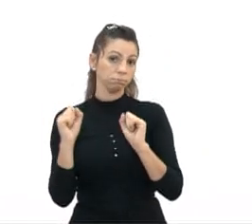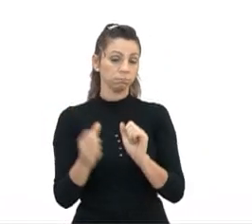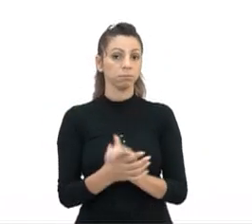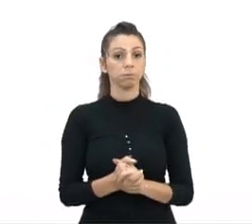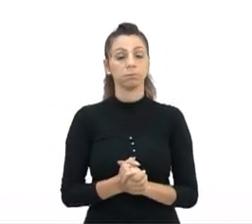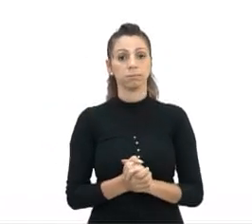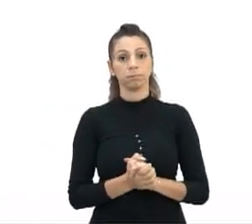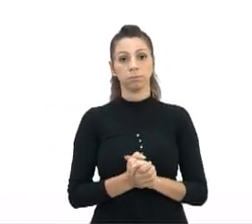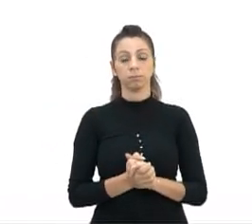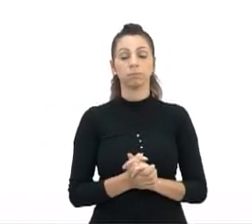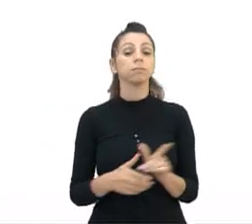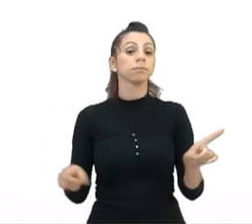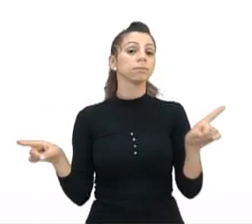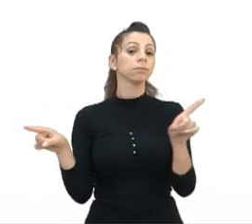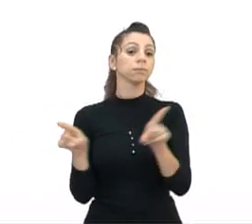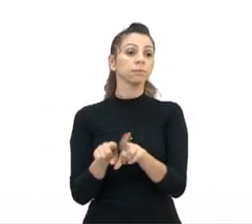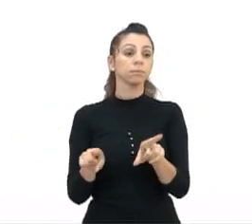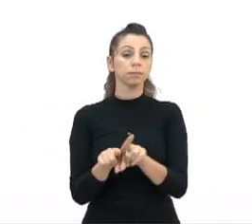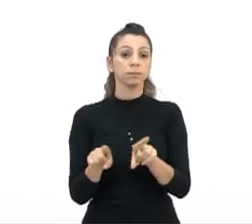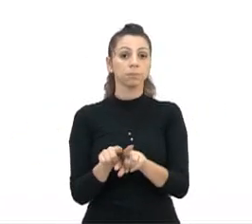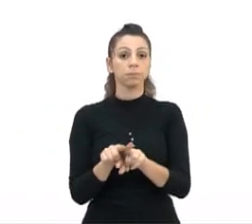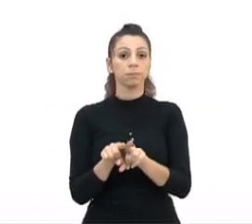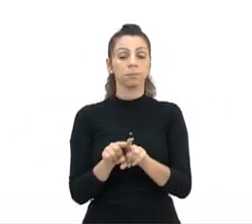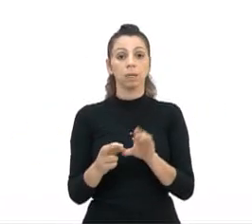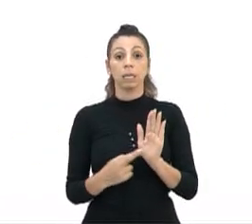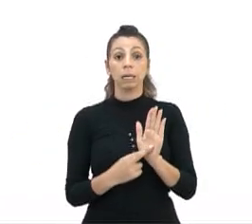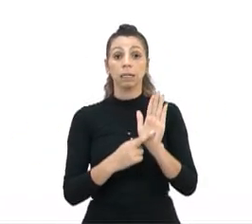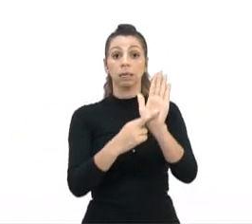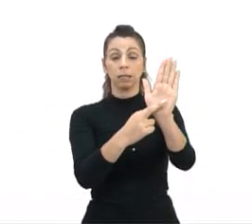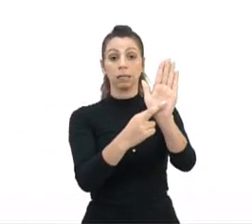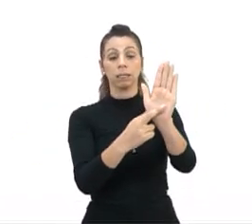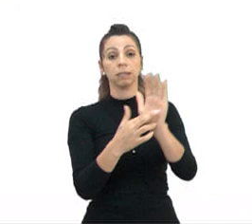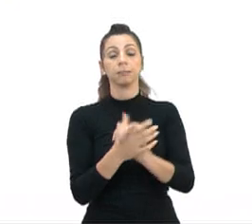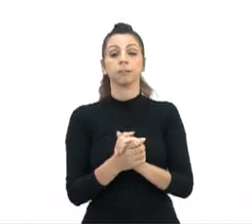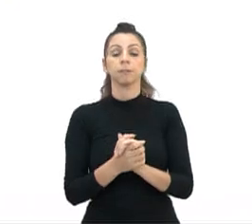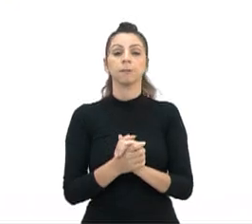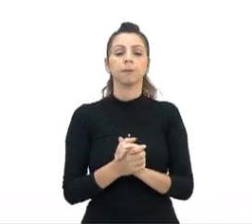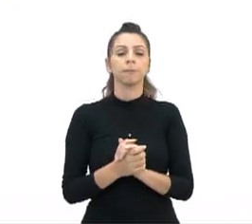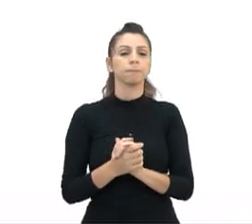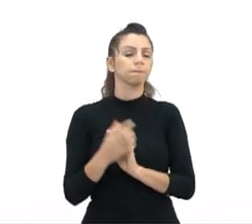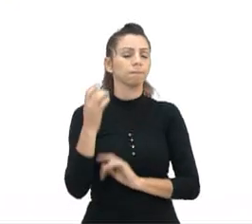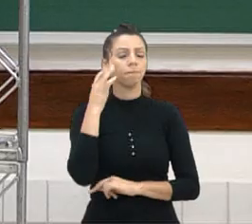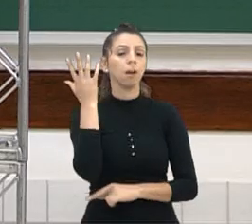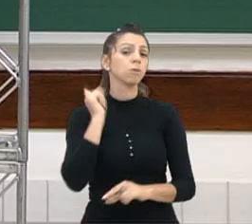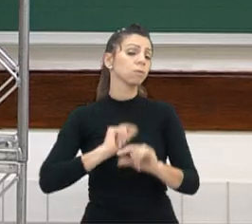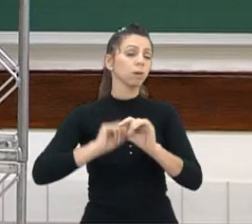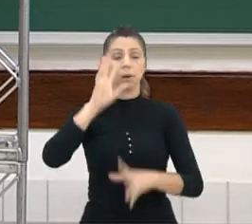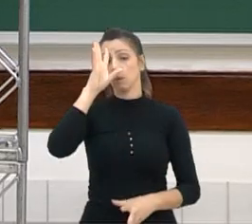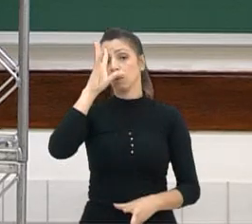atividades. Também que essas representações facilitam a gente entender